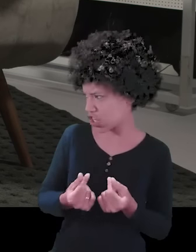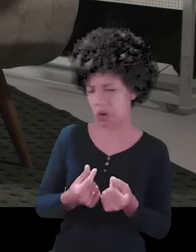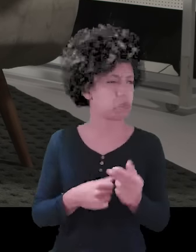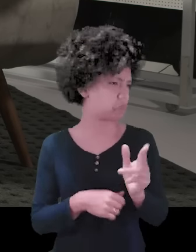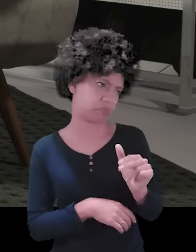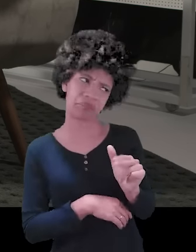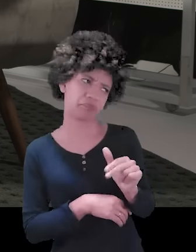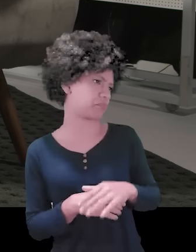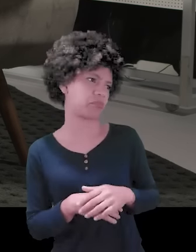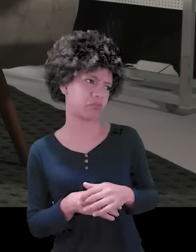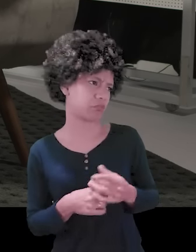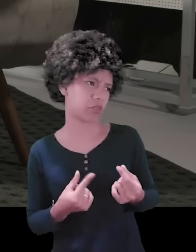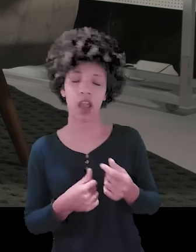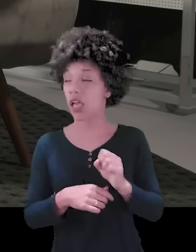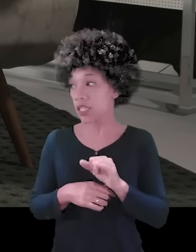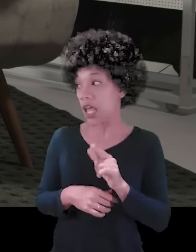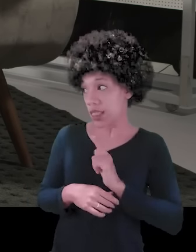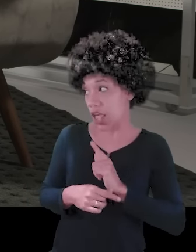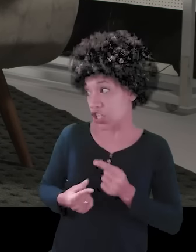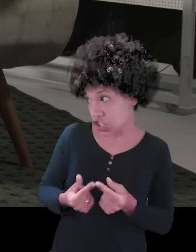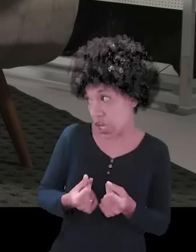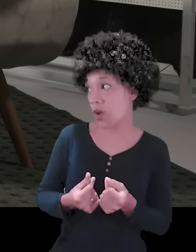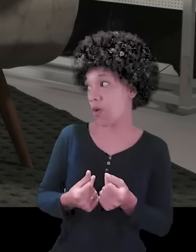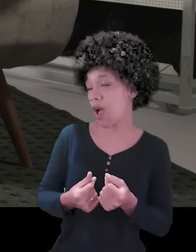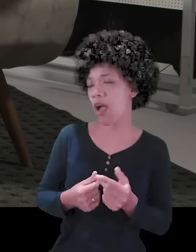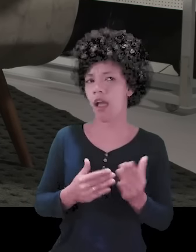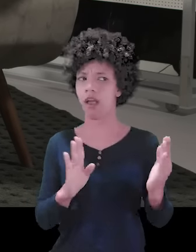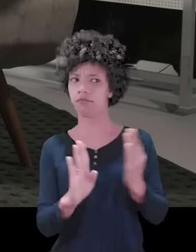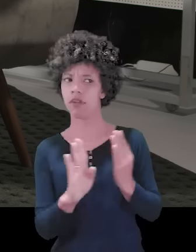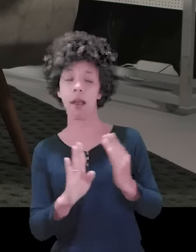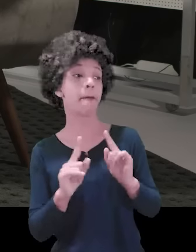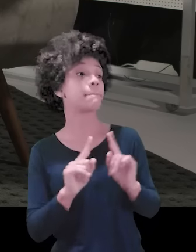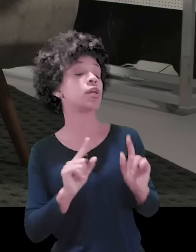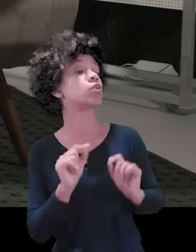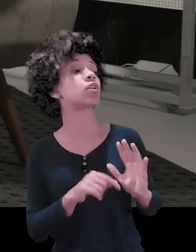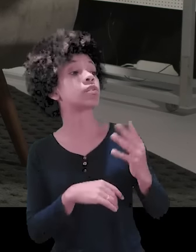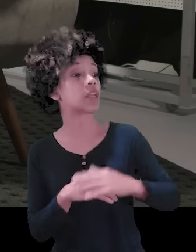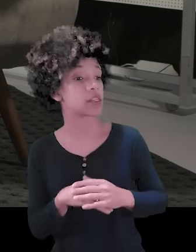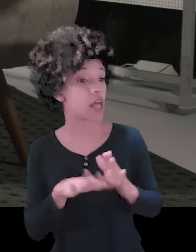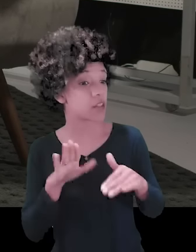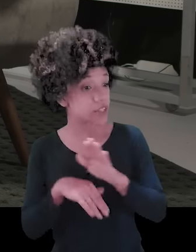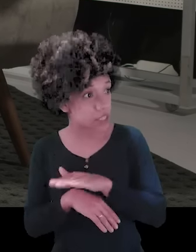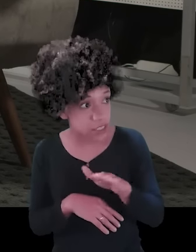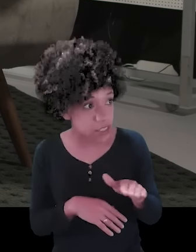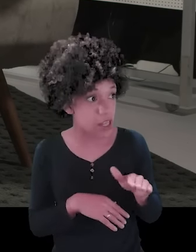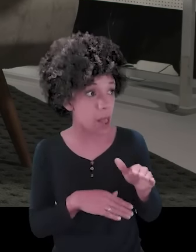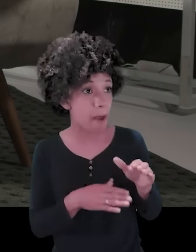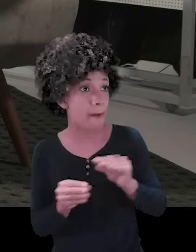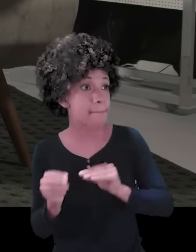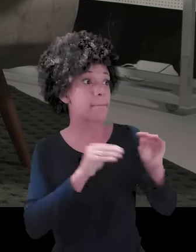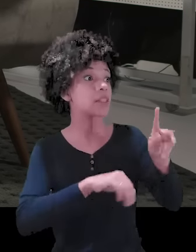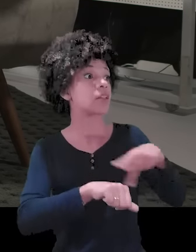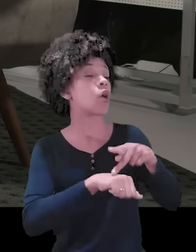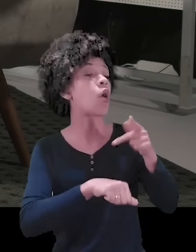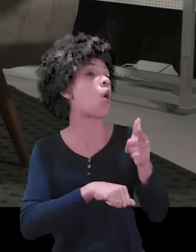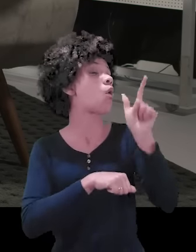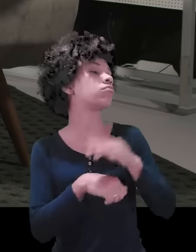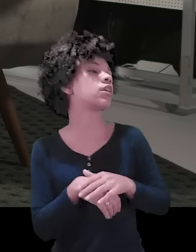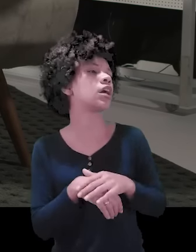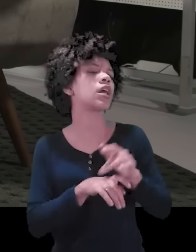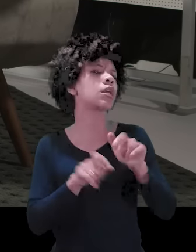jamais não você tá envolvendo dinheiro era só que que acontece muitas vezes que as crianças são mandadas para fora com